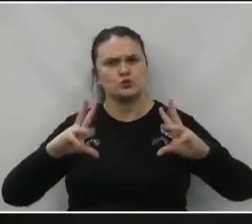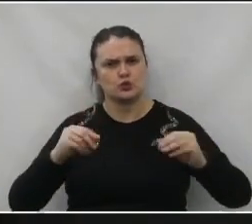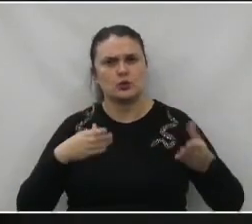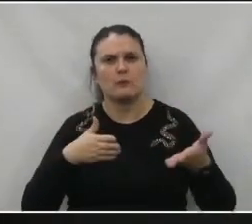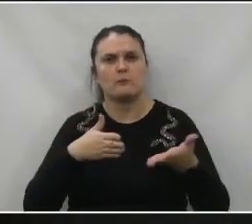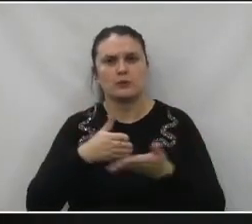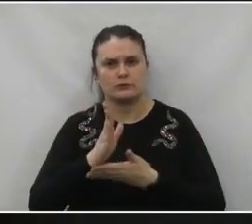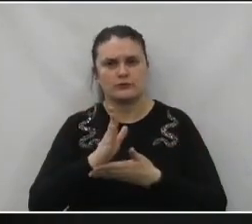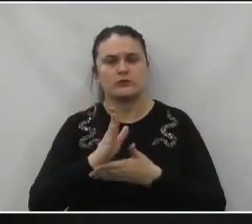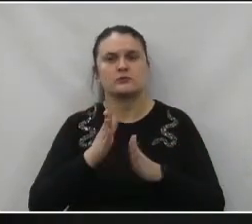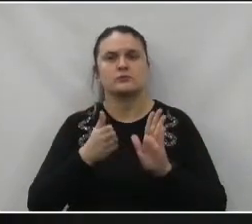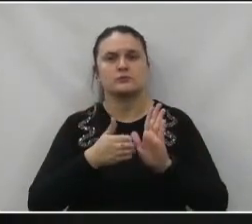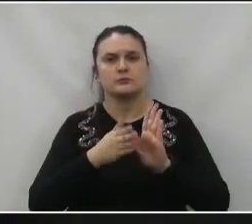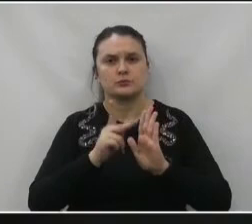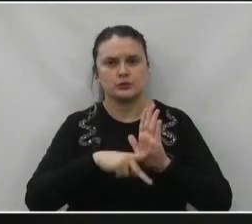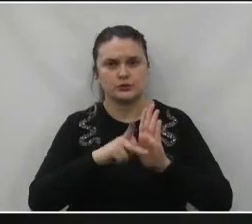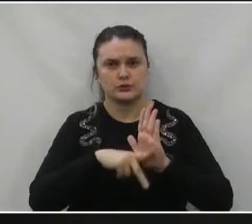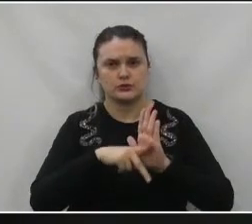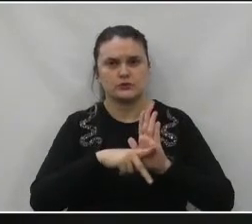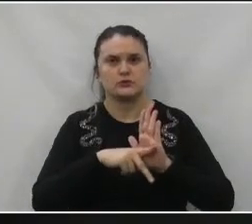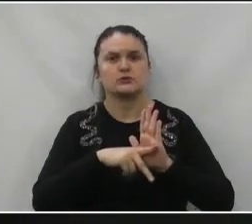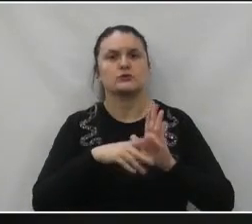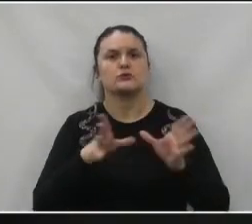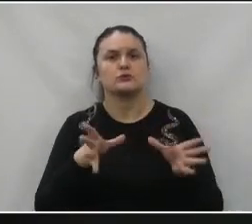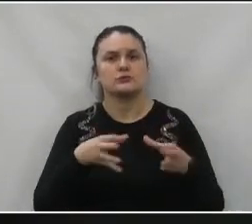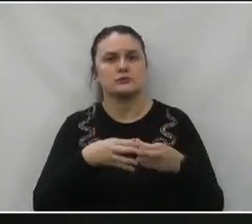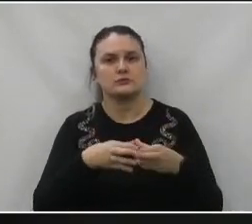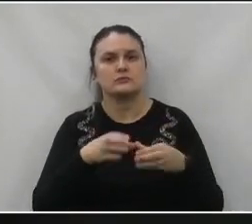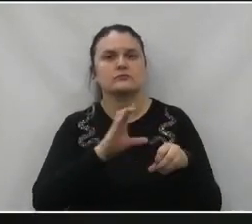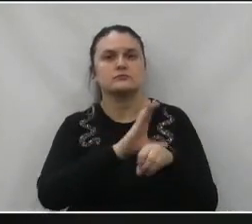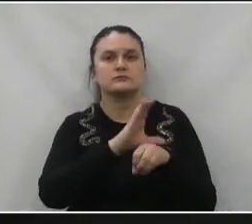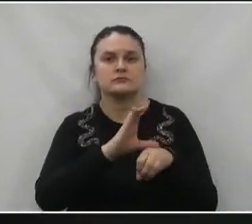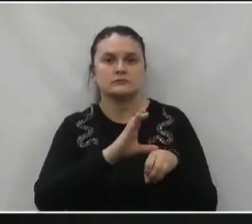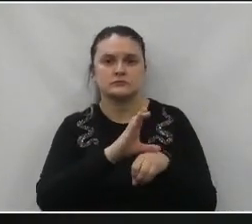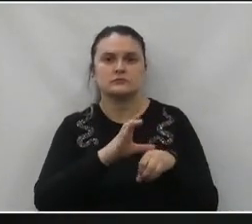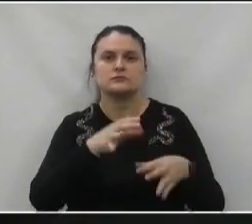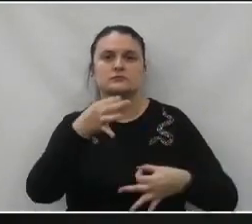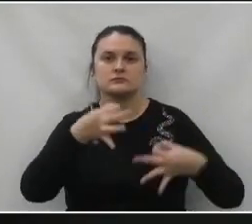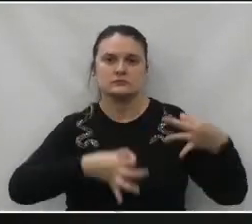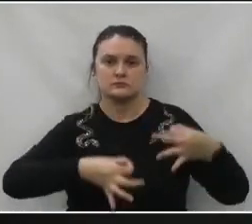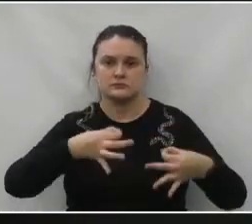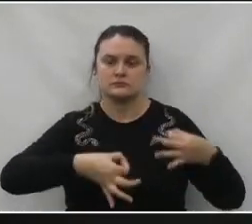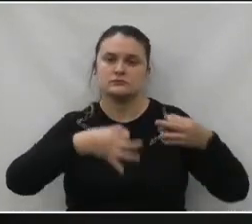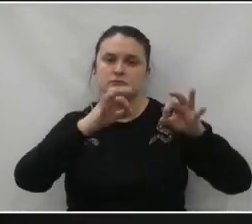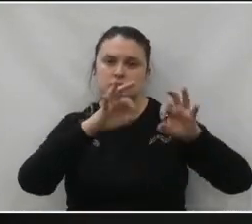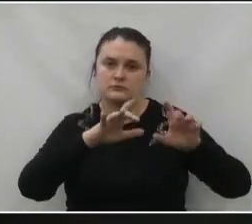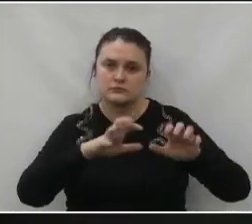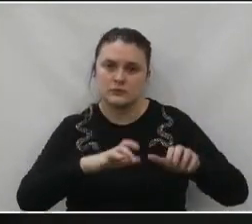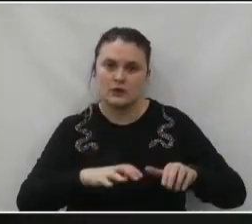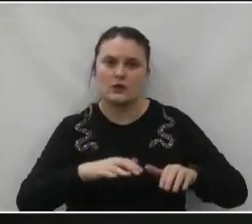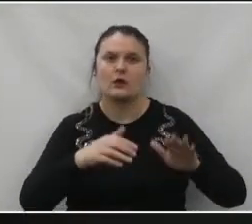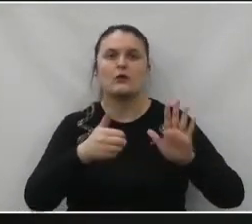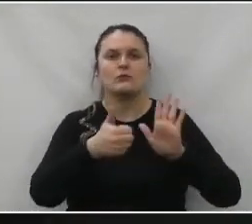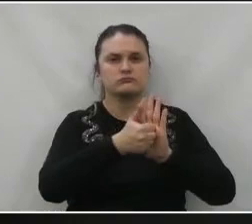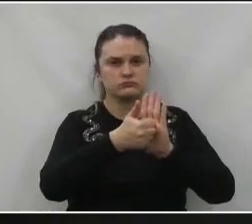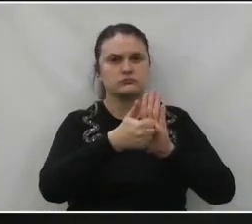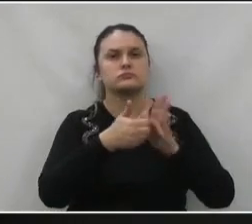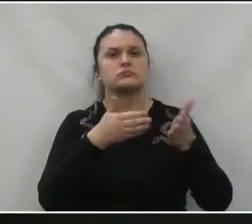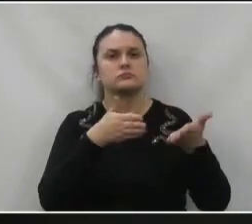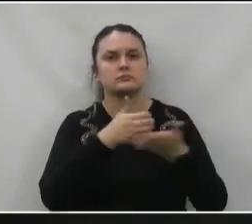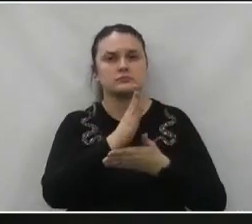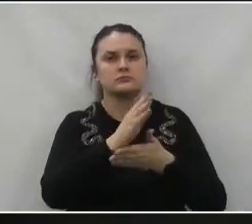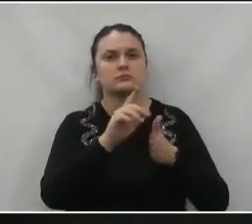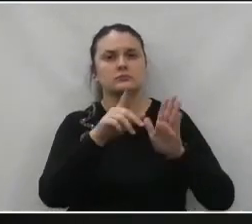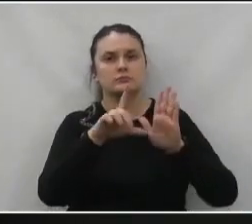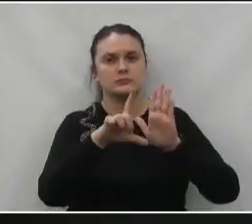o parecer fundamentado da Comissão de Constituição, Justiça e Redação Final. Favorável ao projeto